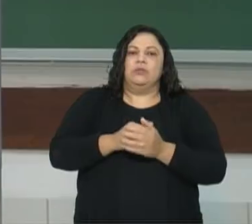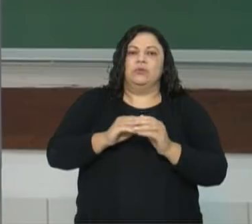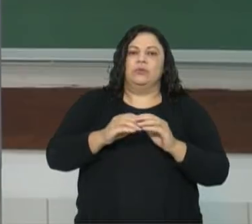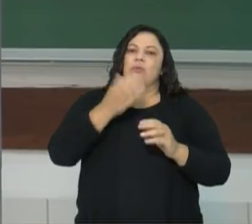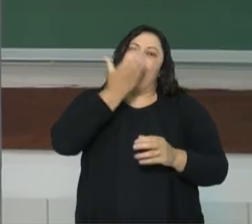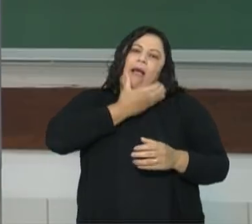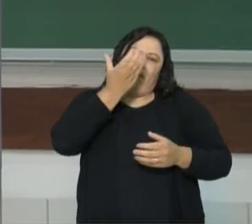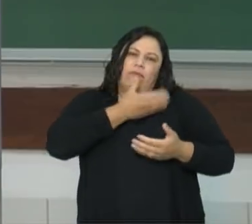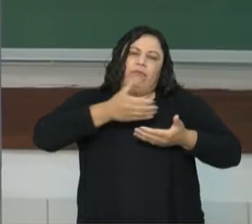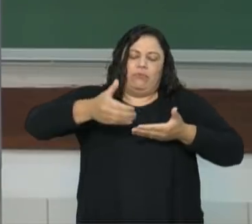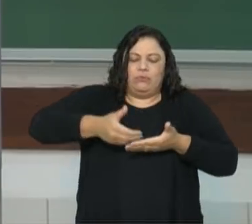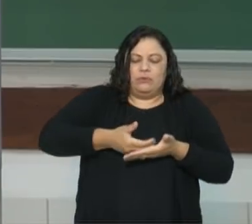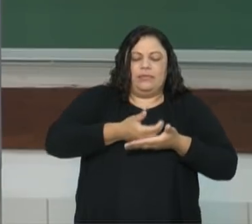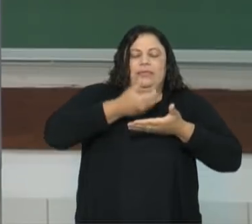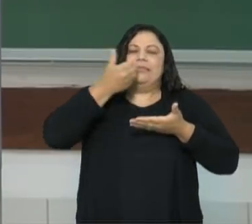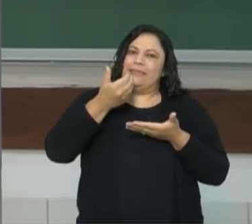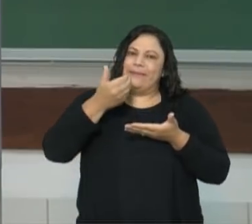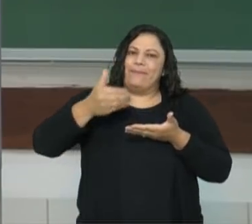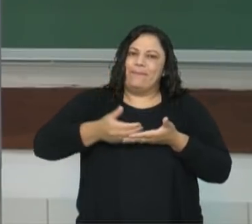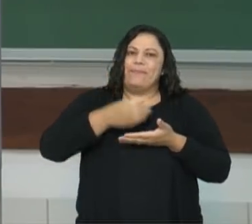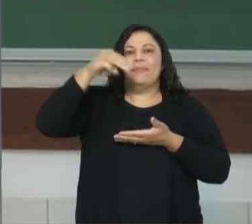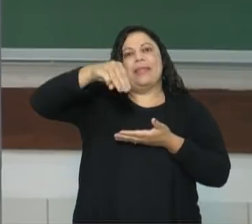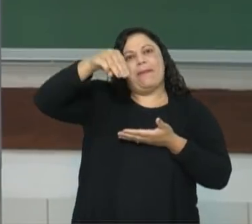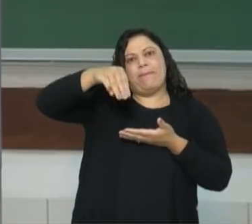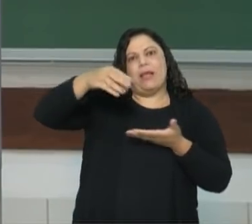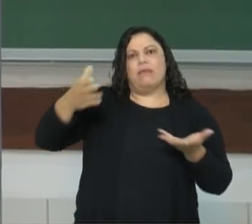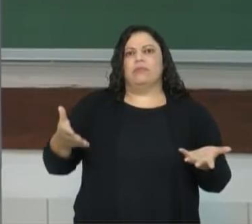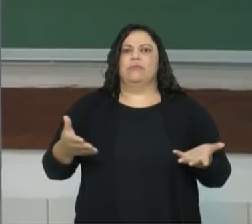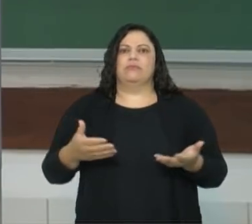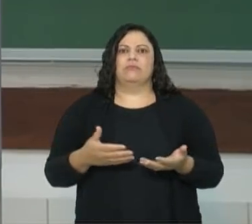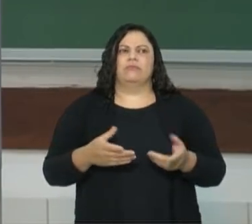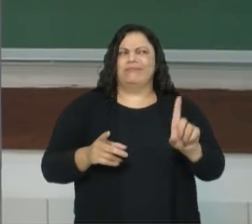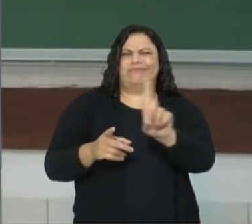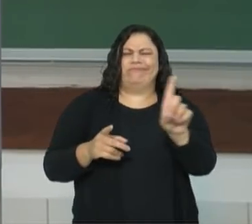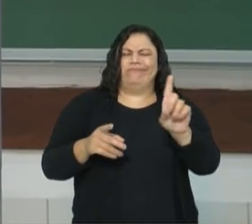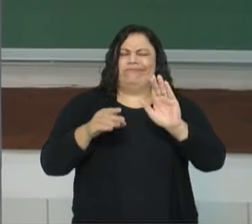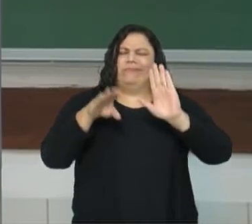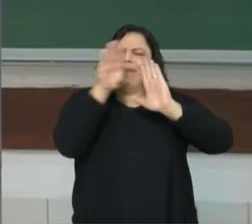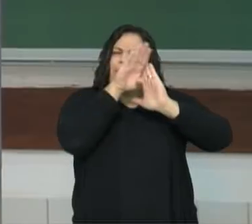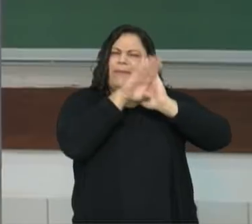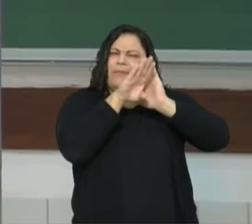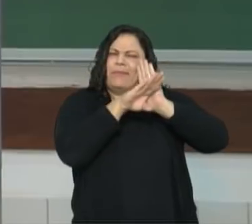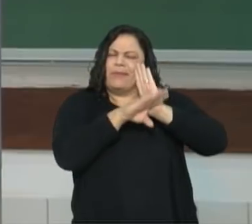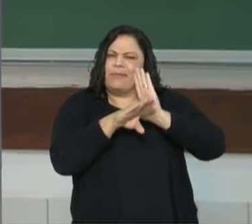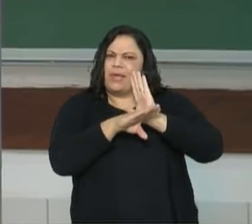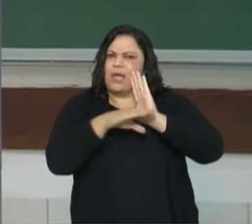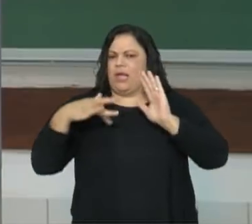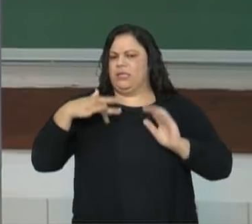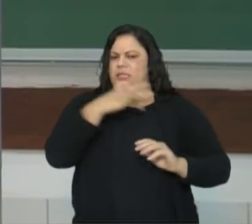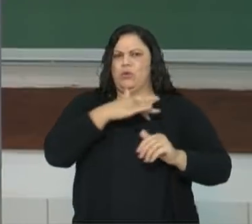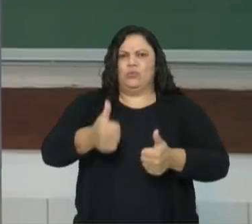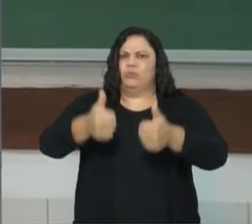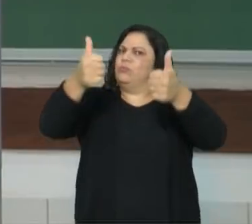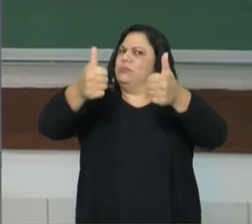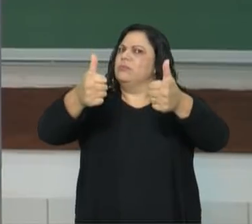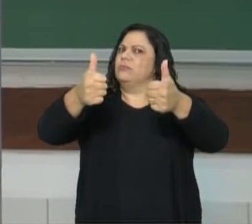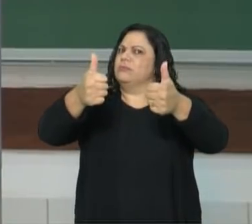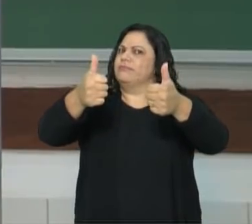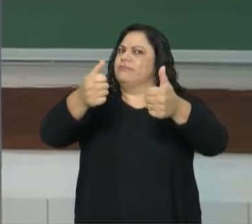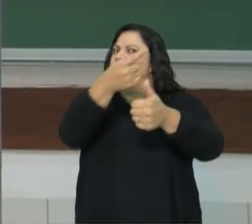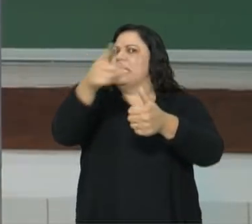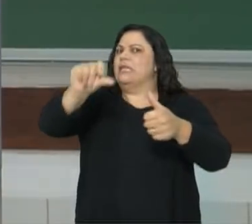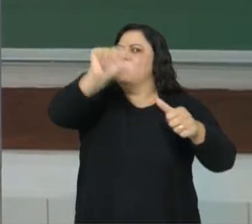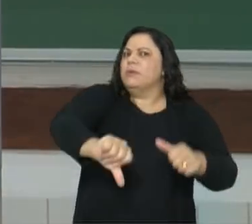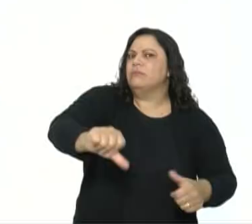seguir protocolos? Por quê? Porque eles foram desenvolvidos para melhorar a nossa saúde, não para piorar. Perfeito? Vamos lá então para os detalhes da aula